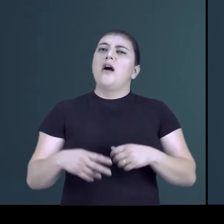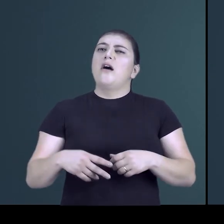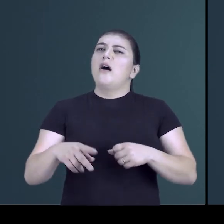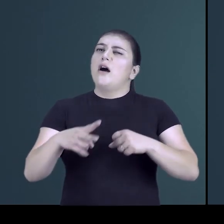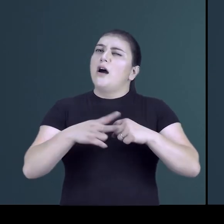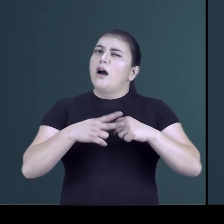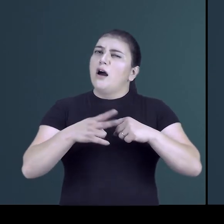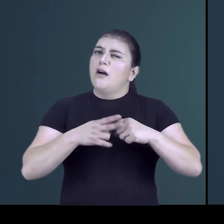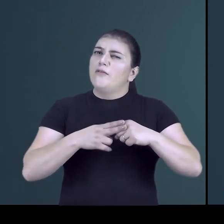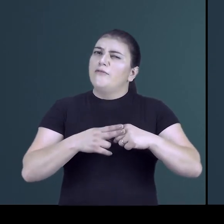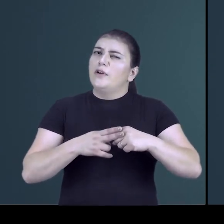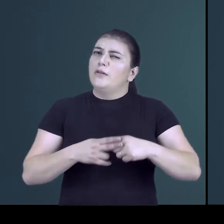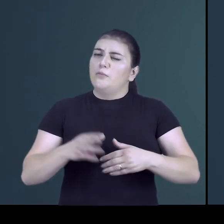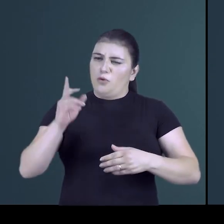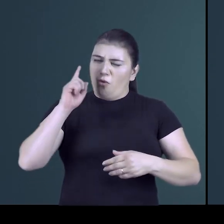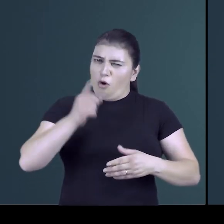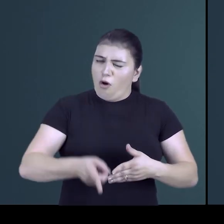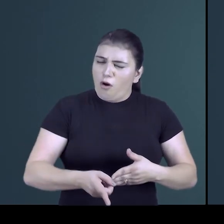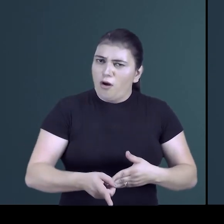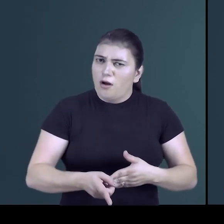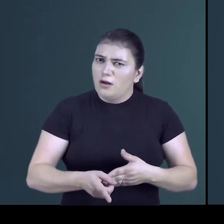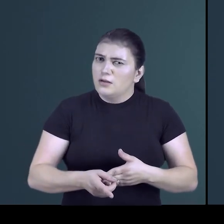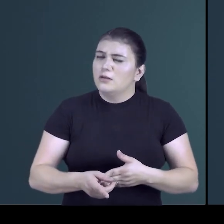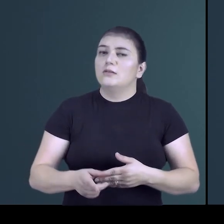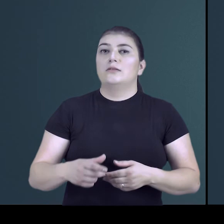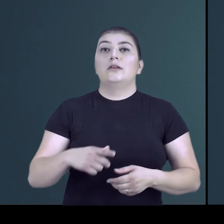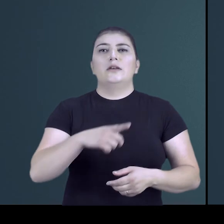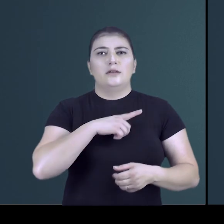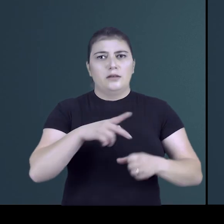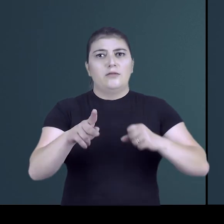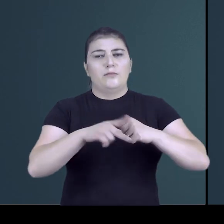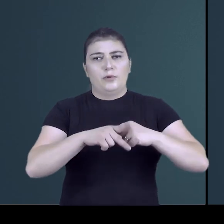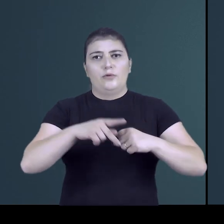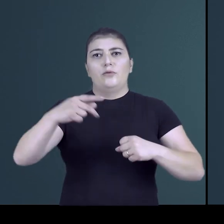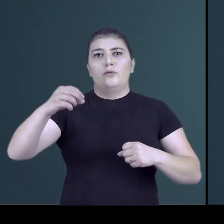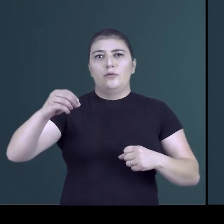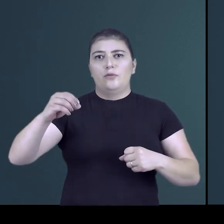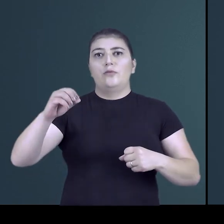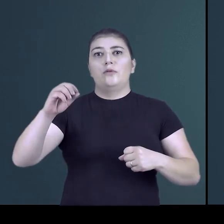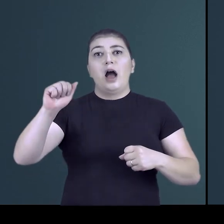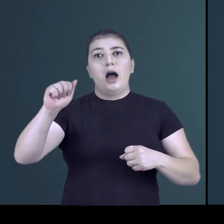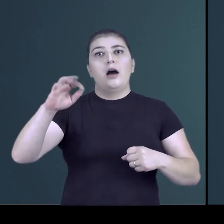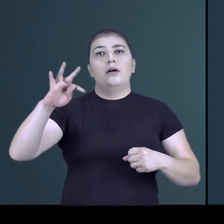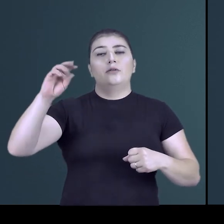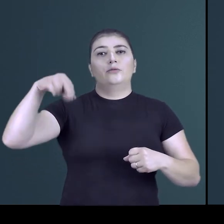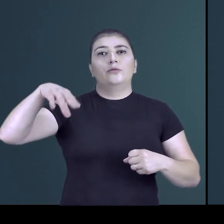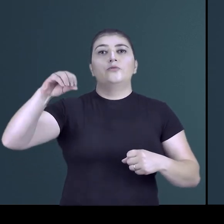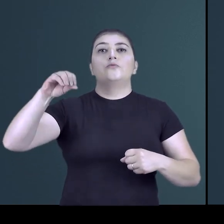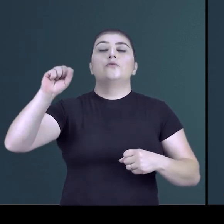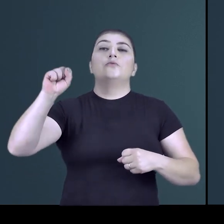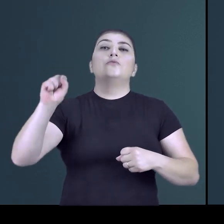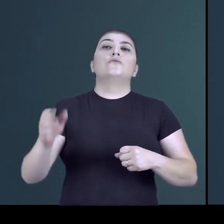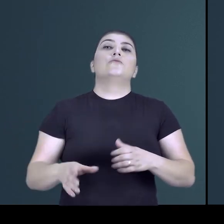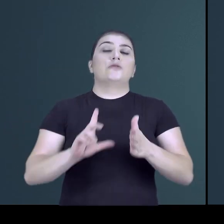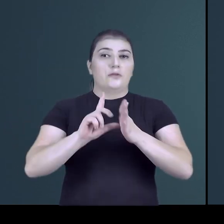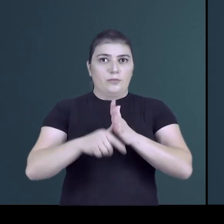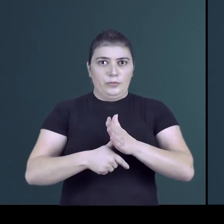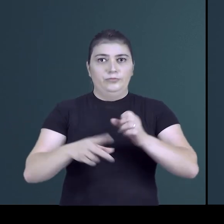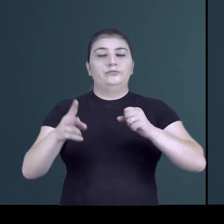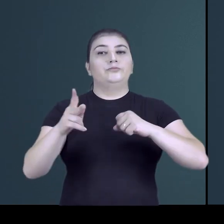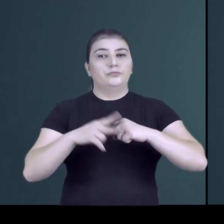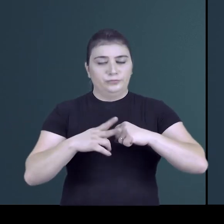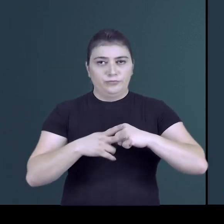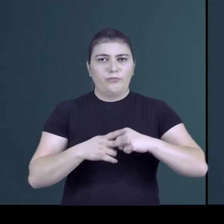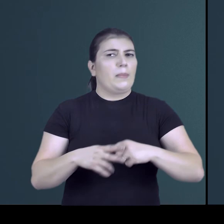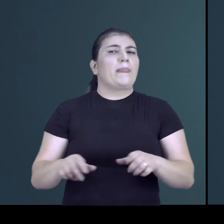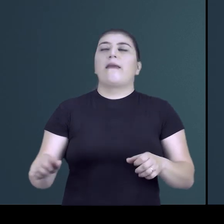que indicam uma ordem expressa. Também temos os pronomes átonos depois da estrutura verbal. Toda essa formação